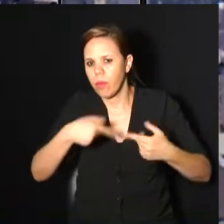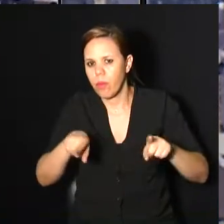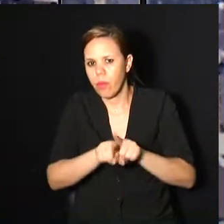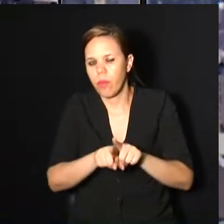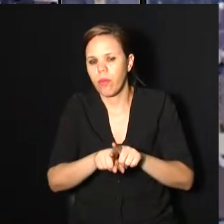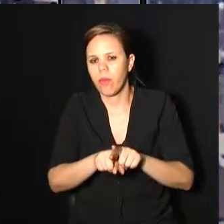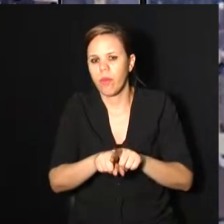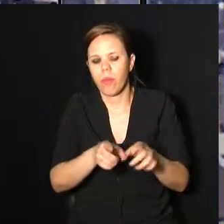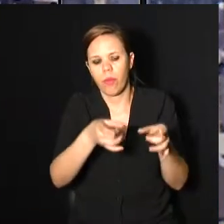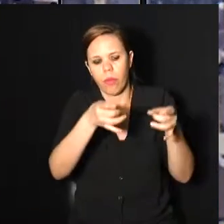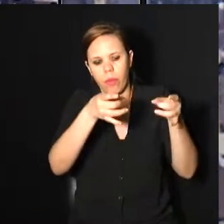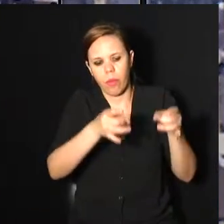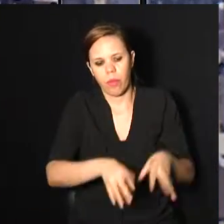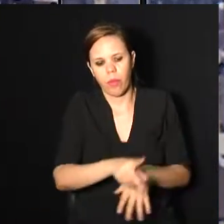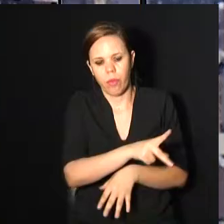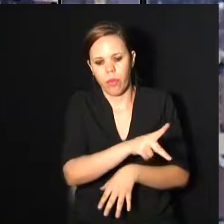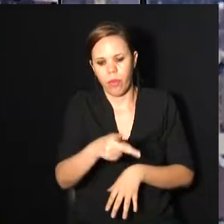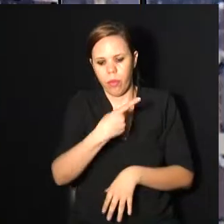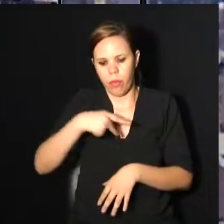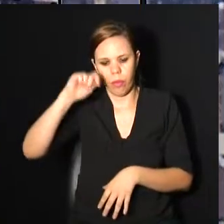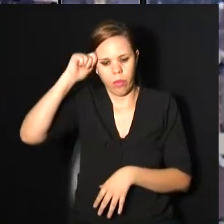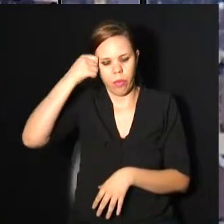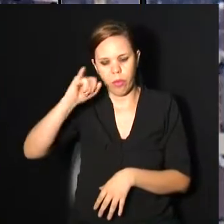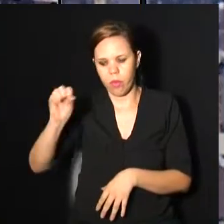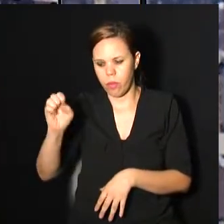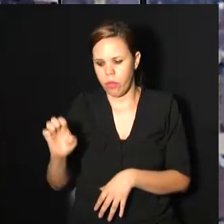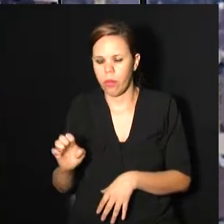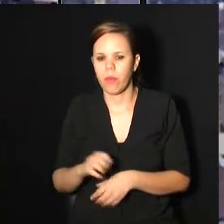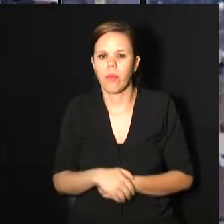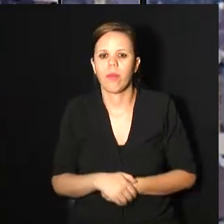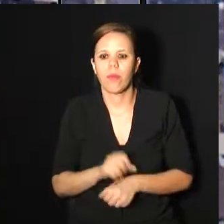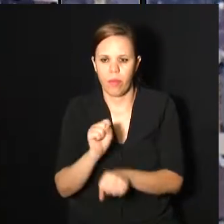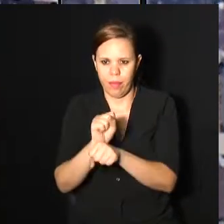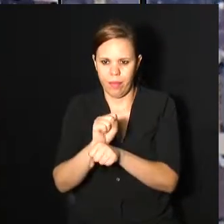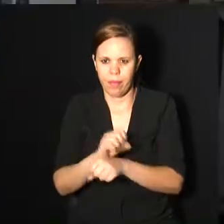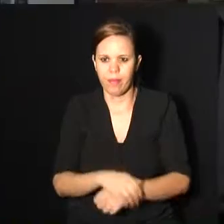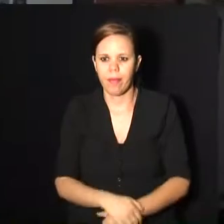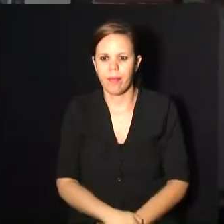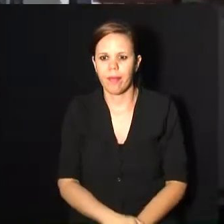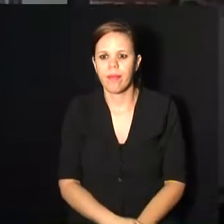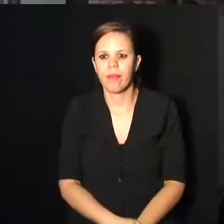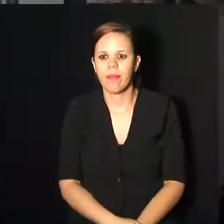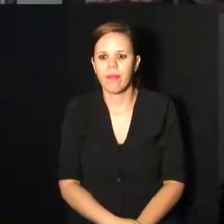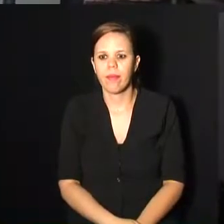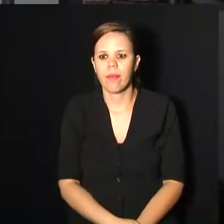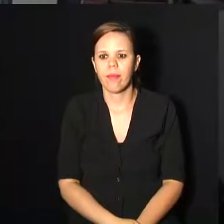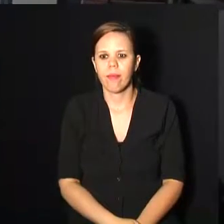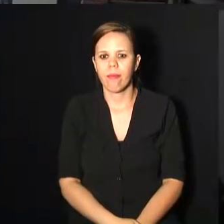presidente da Ponte Preta, José Armando Abdala Júnior. Não saia daí.